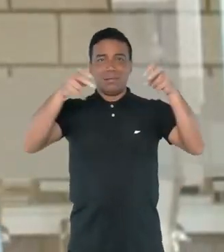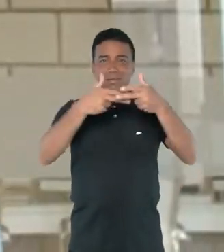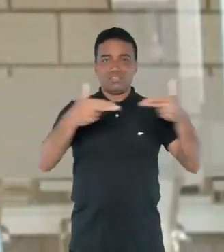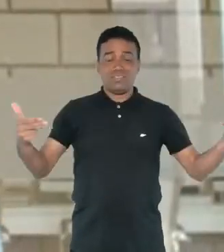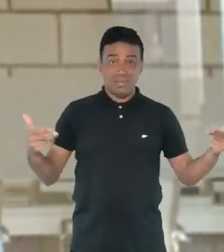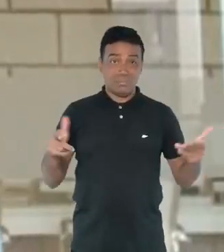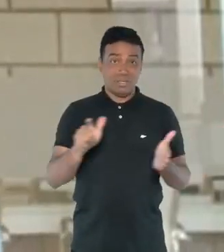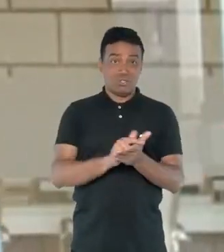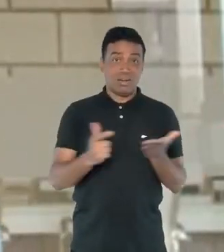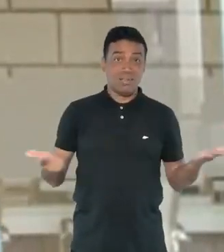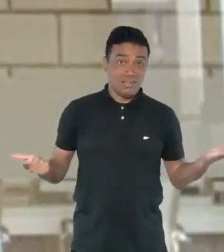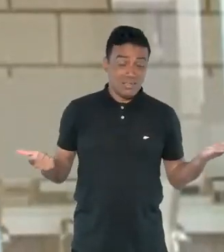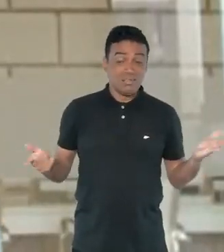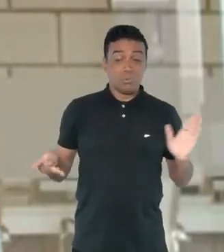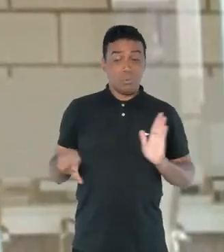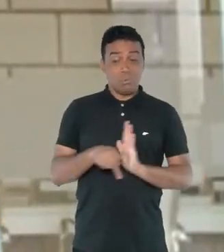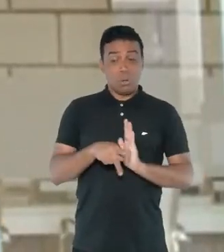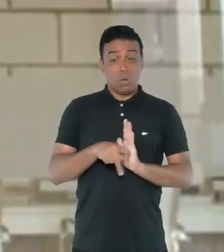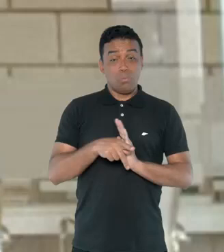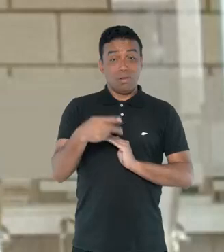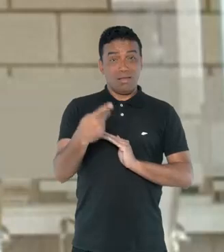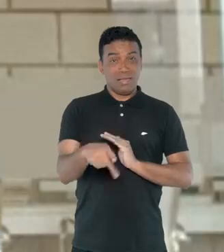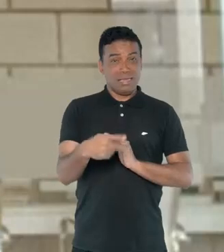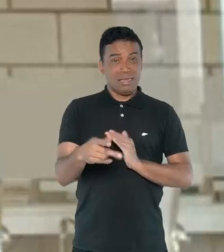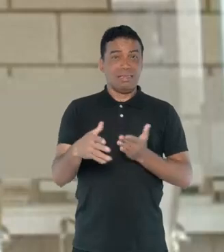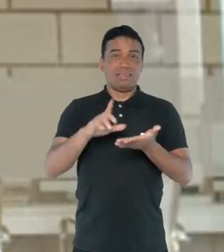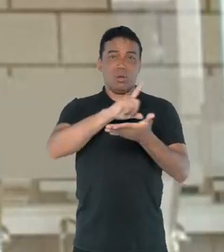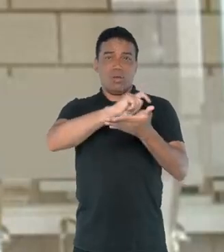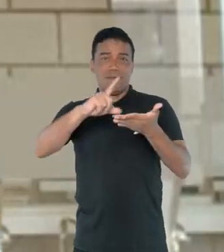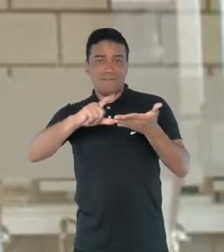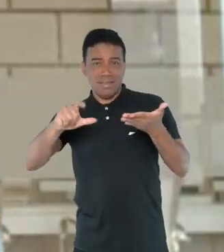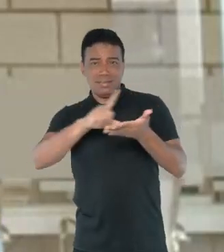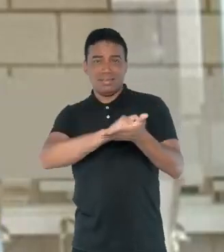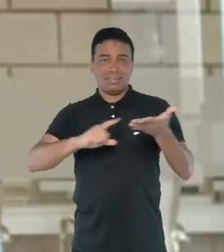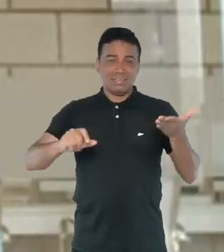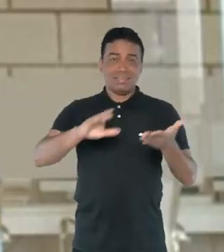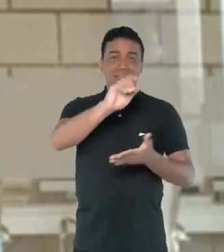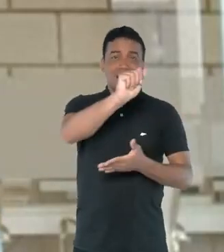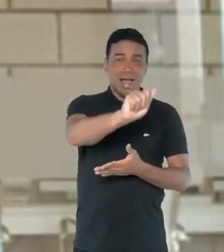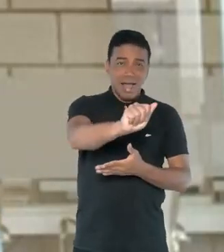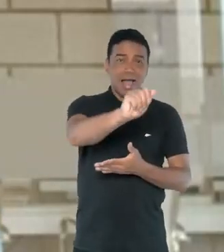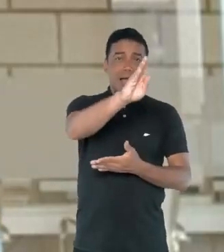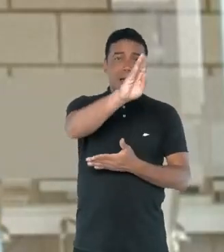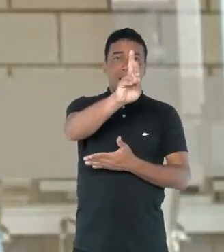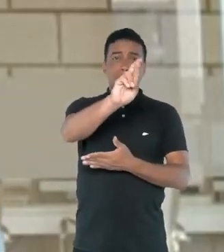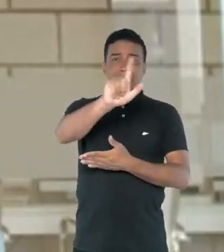era basicamente feito aqui, o jornalismo, né, das revistas da Abril, por